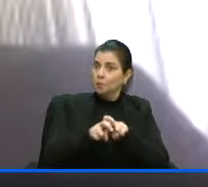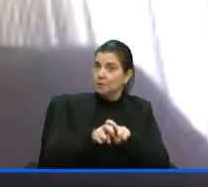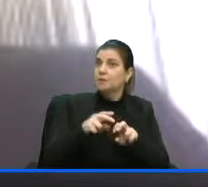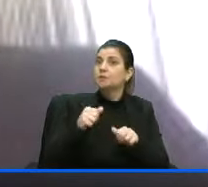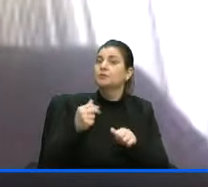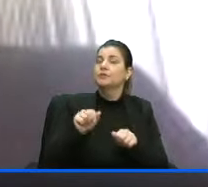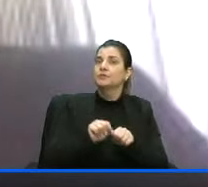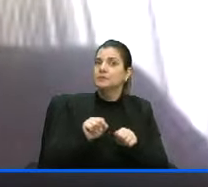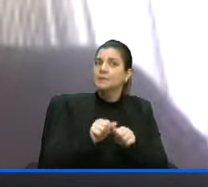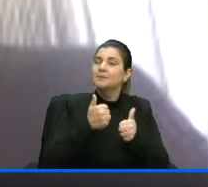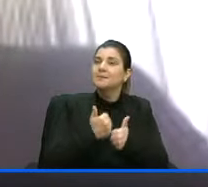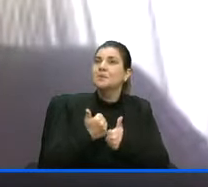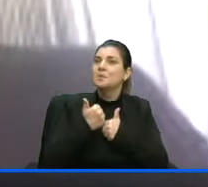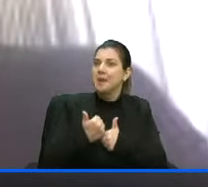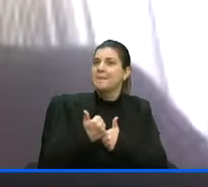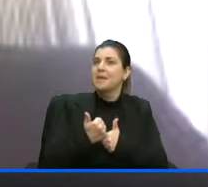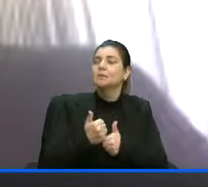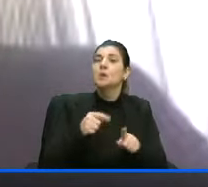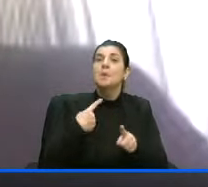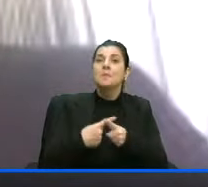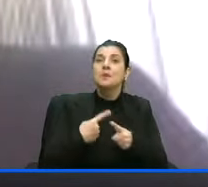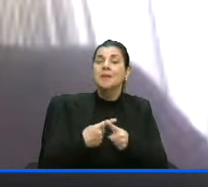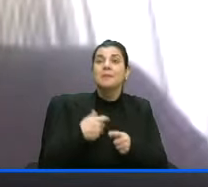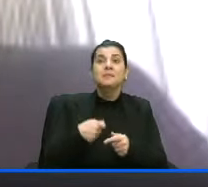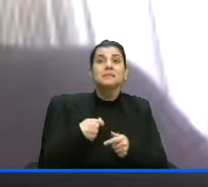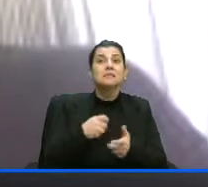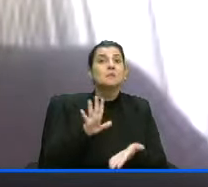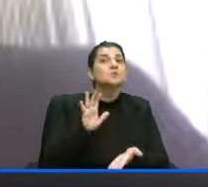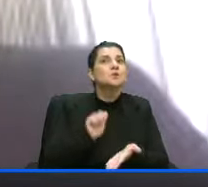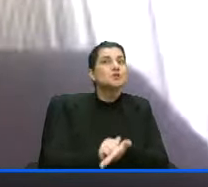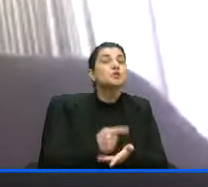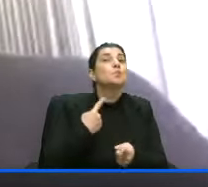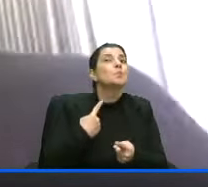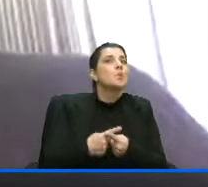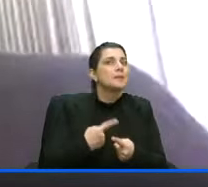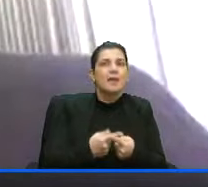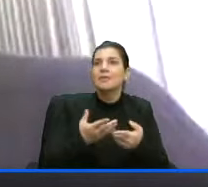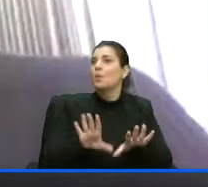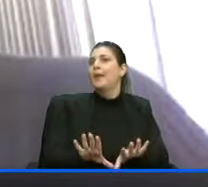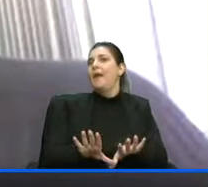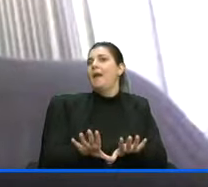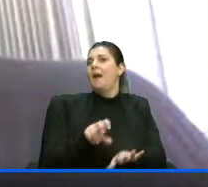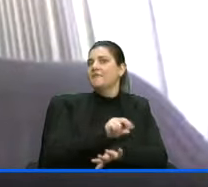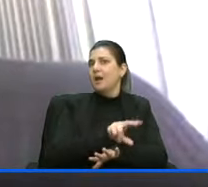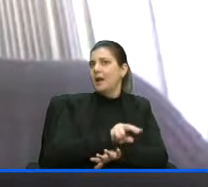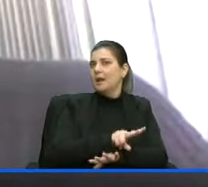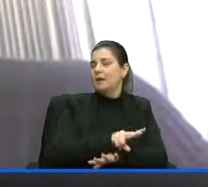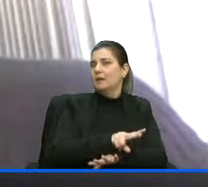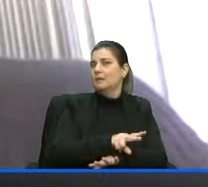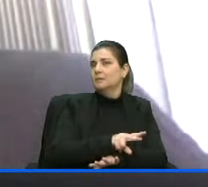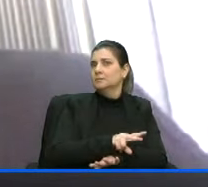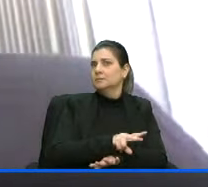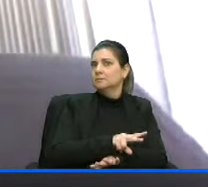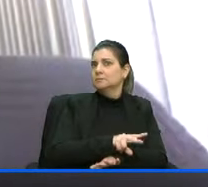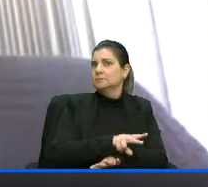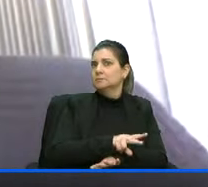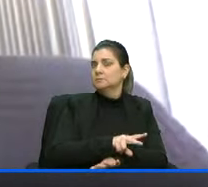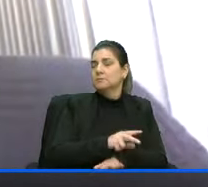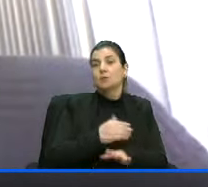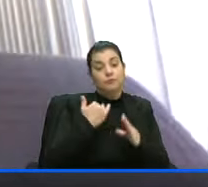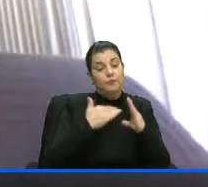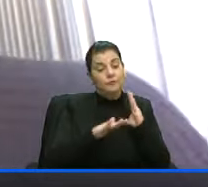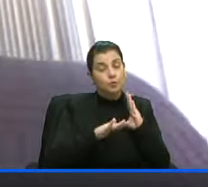esse acompanhamento, para que a gente precisa do registro, porque que não está querendo a vaga. Ai, não encontrei, então vamos ver outro número, vamos ver um